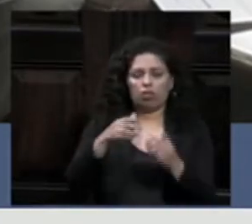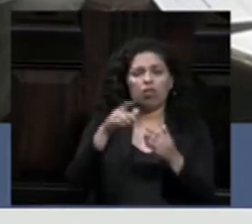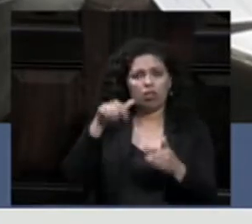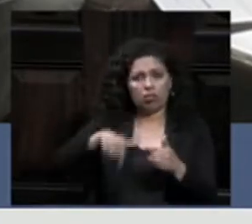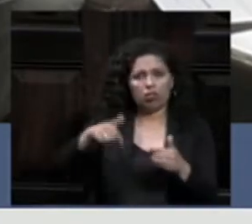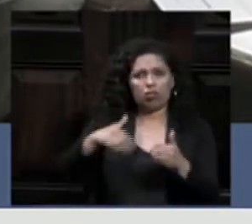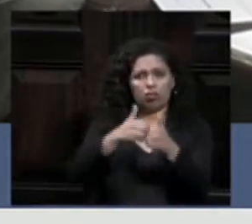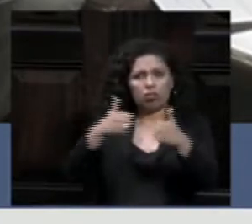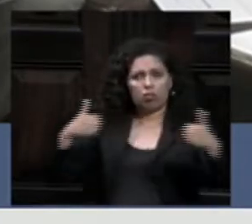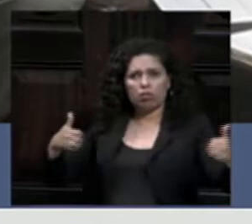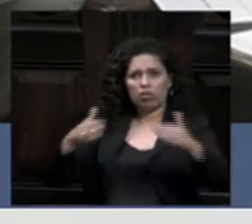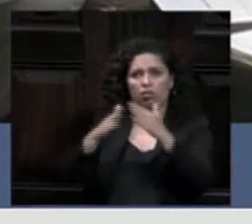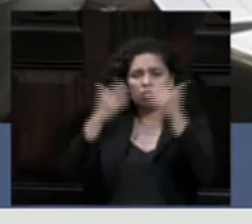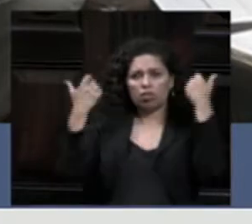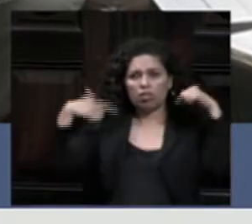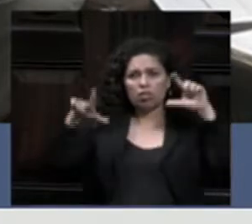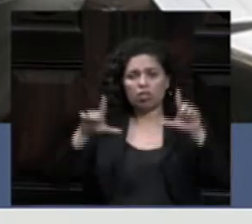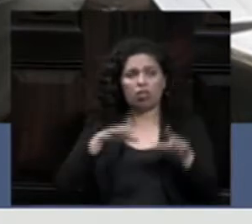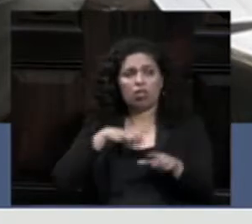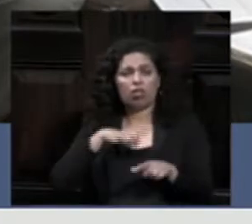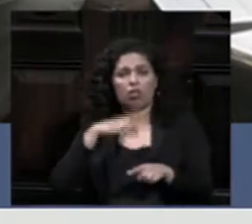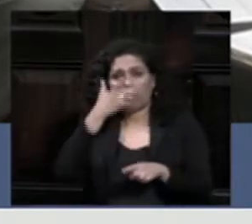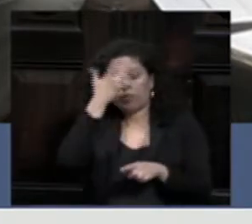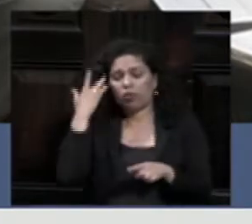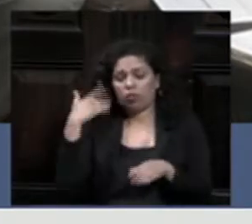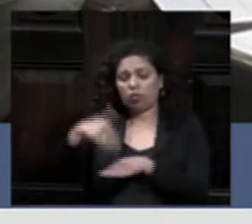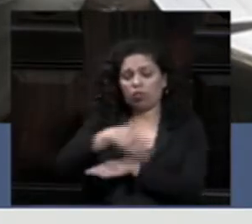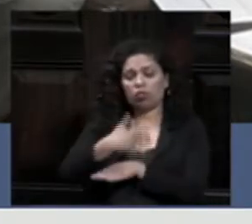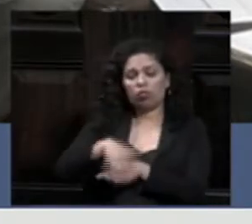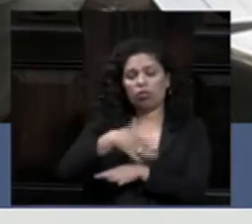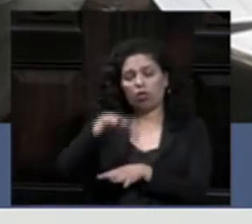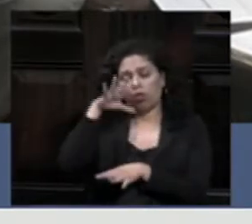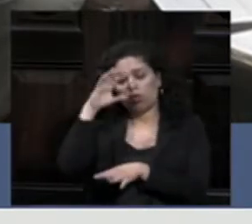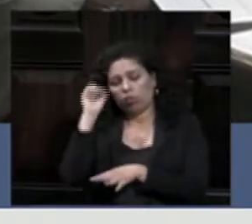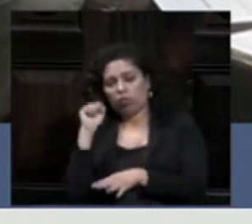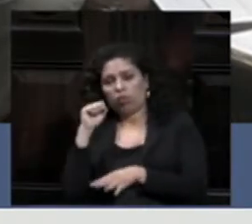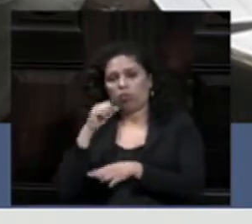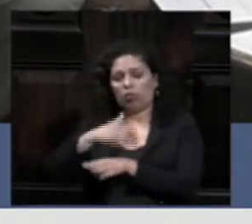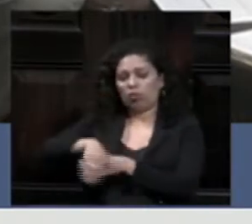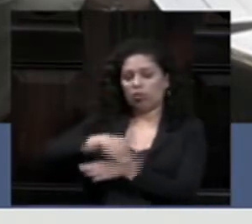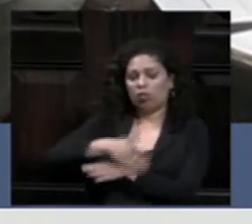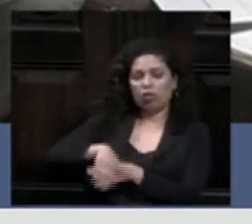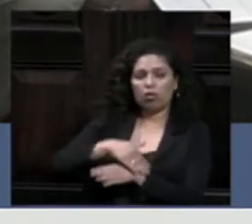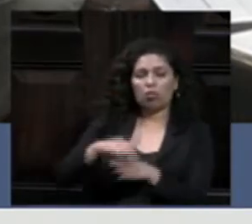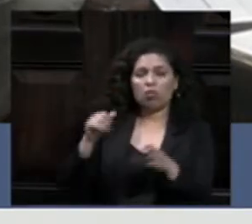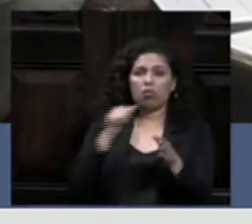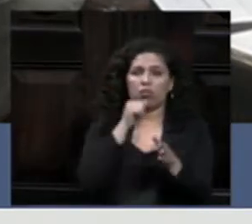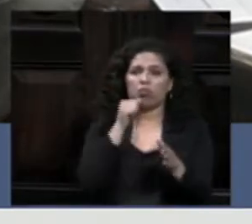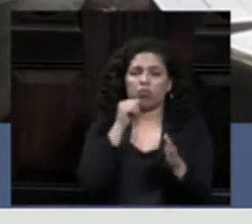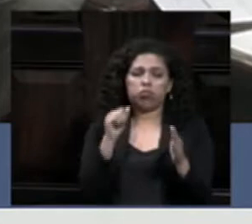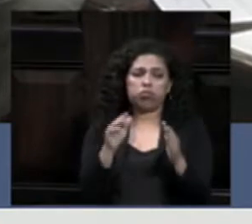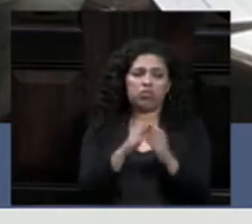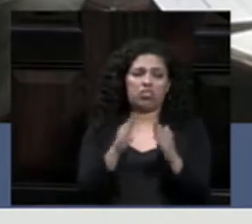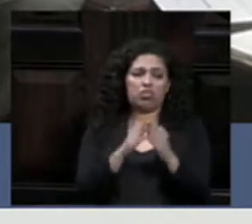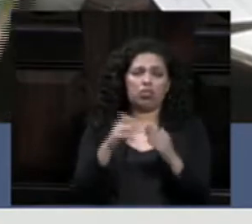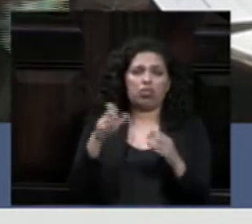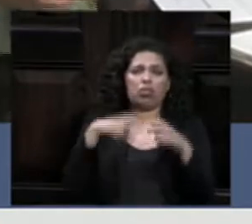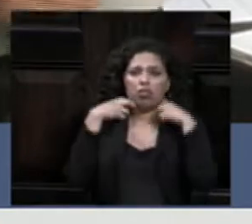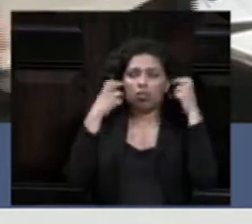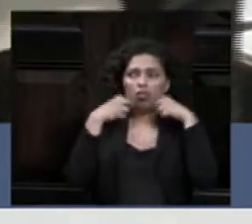essa profusão de pessoas se abrigando debaixo de marquises. Isso é uma vergonha sem